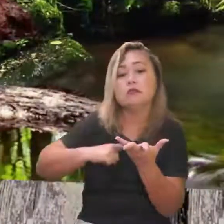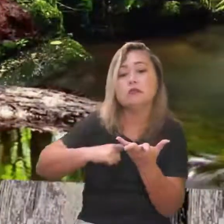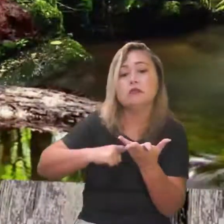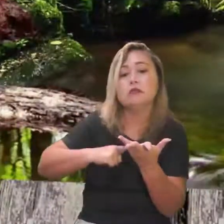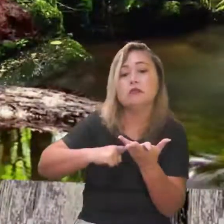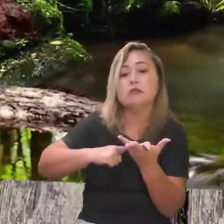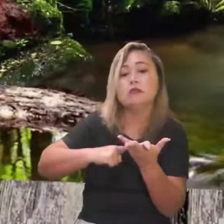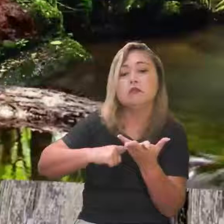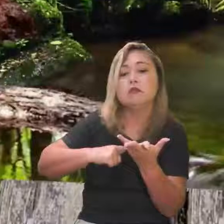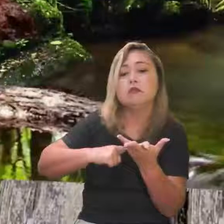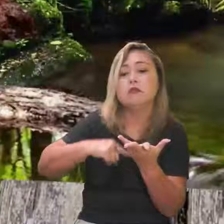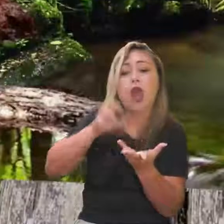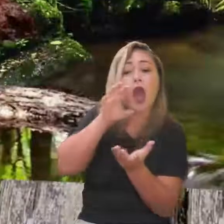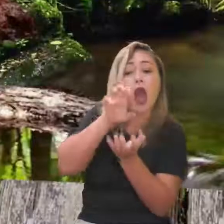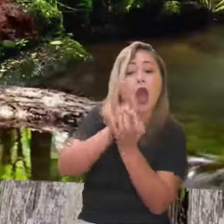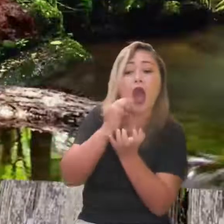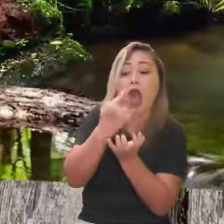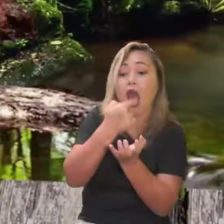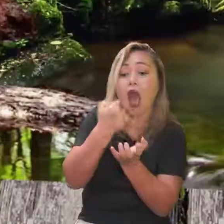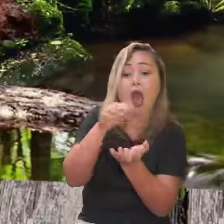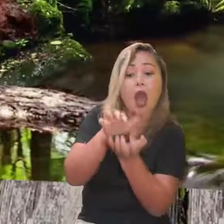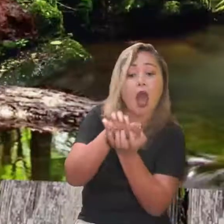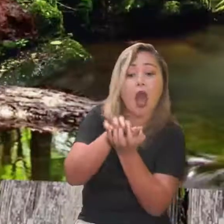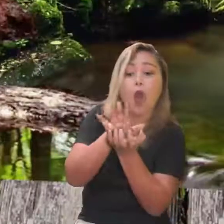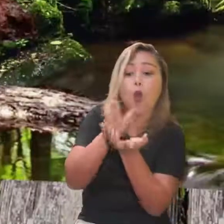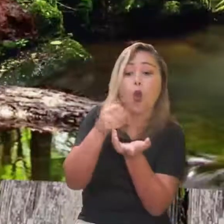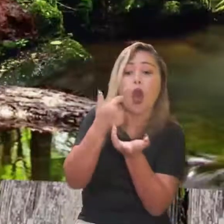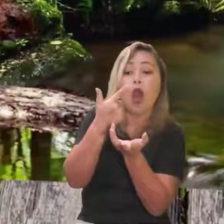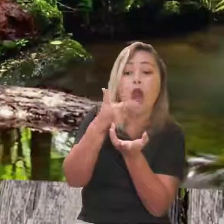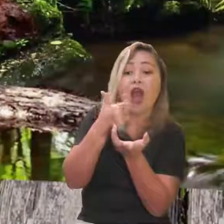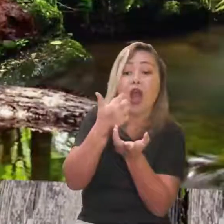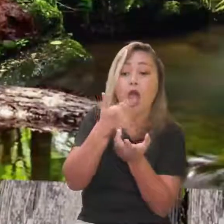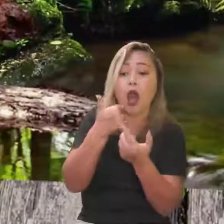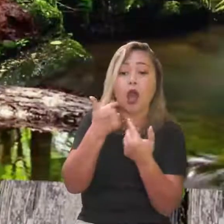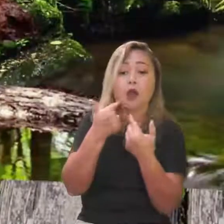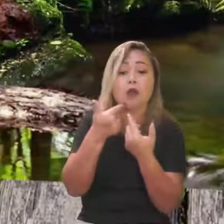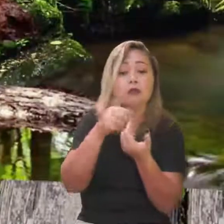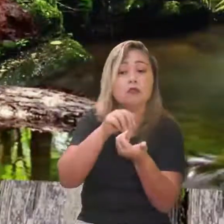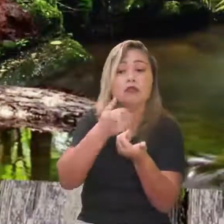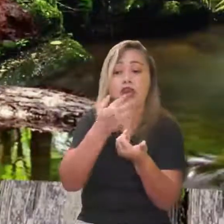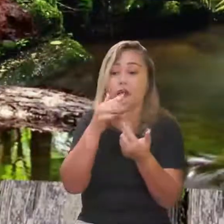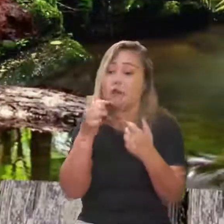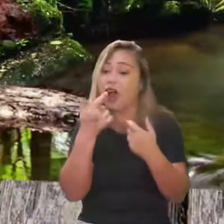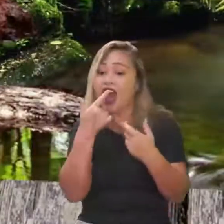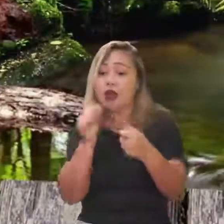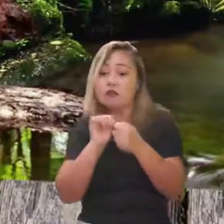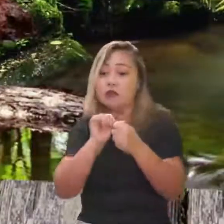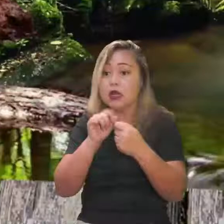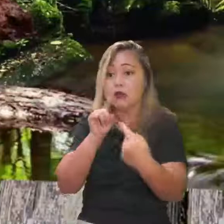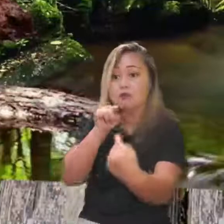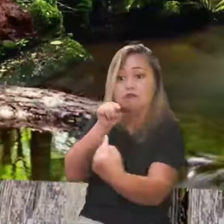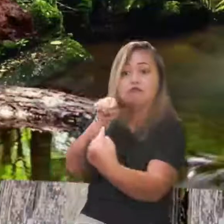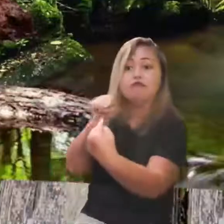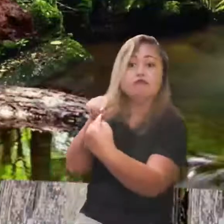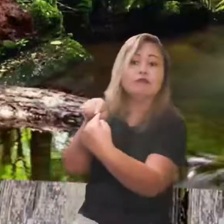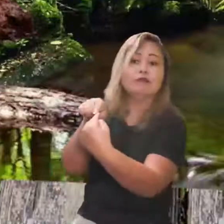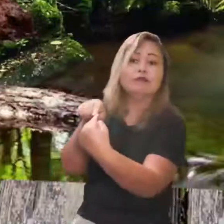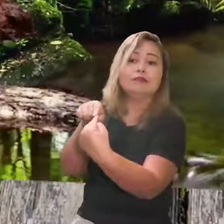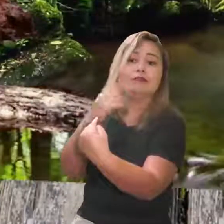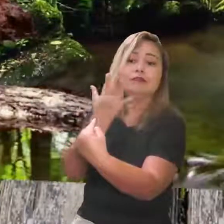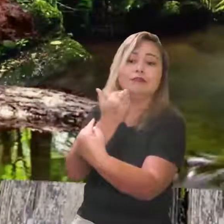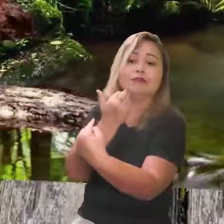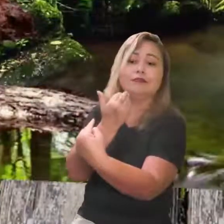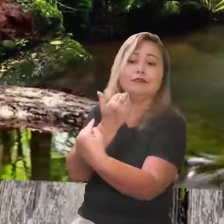uma arcada dentária, uma estrutura bucal adaptada para aquele tipo de alimentação,